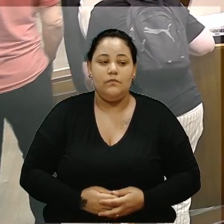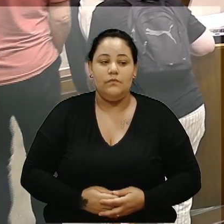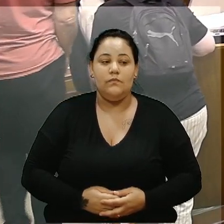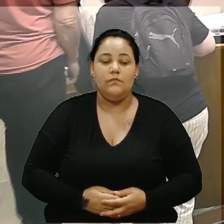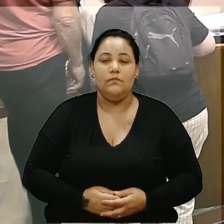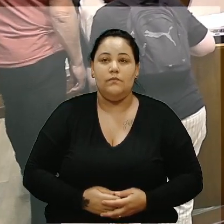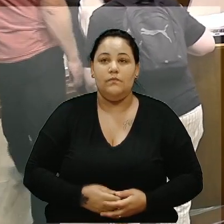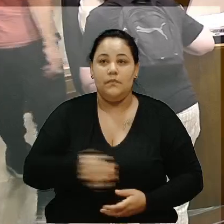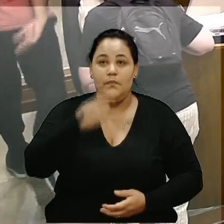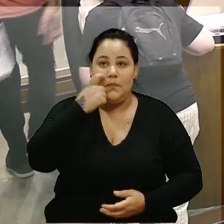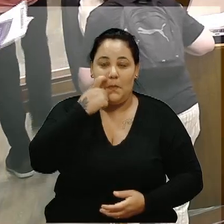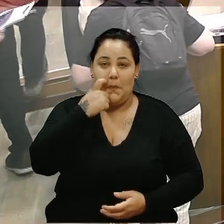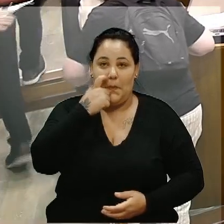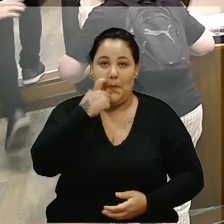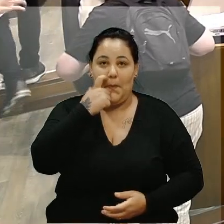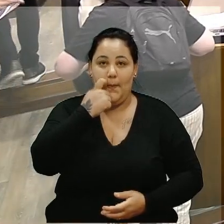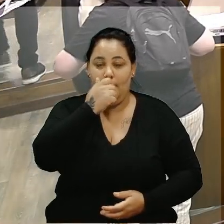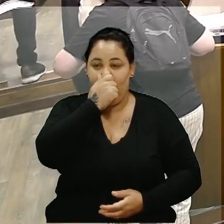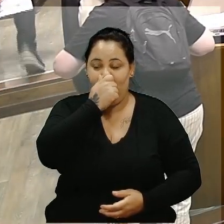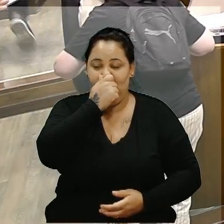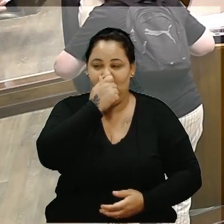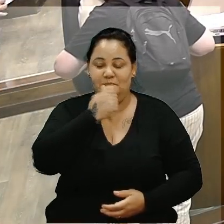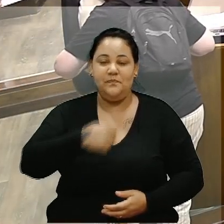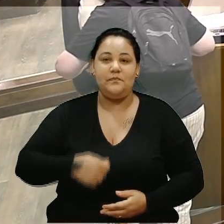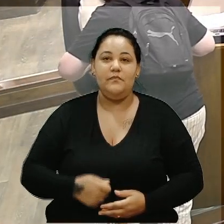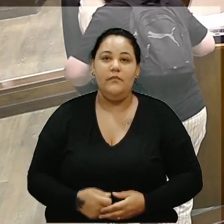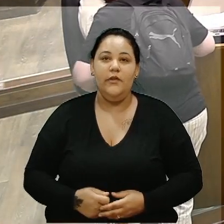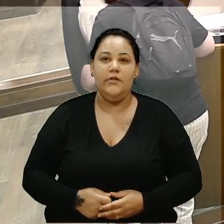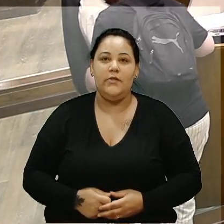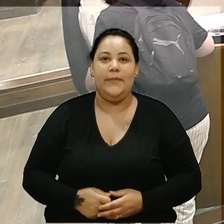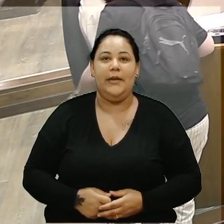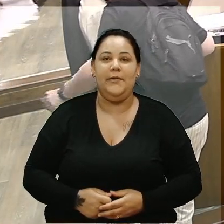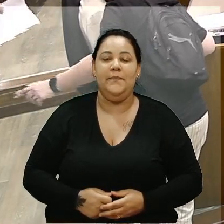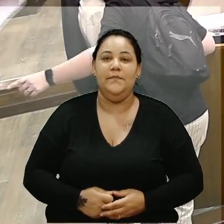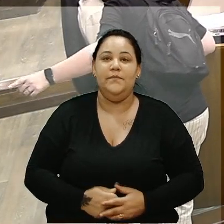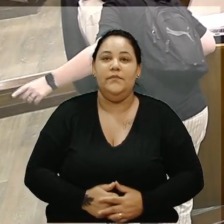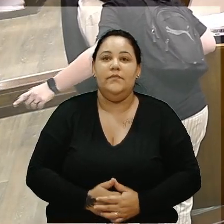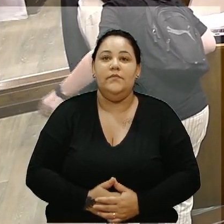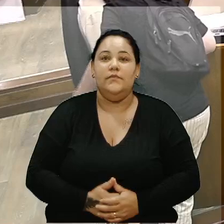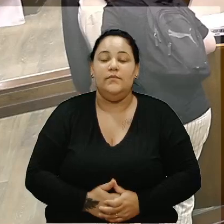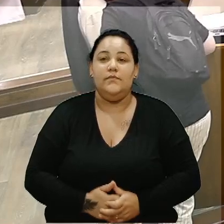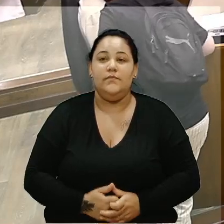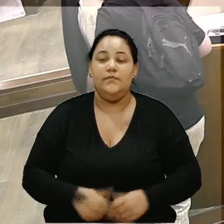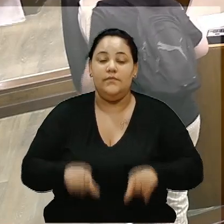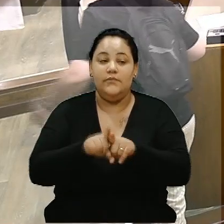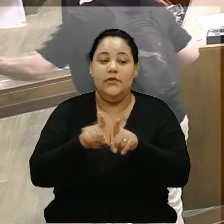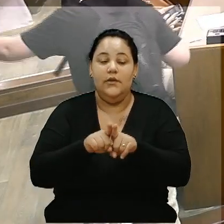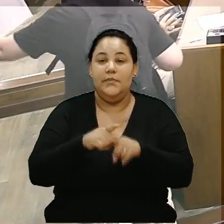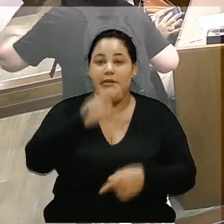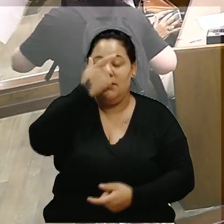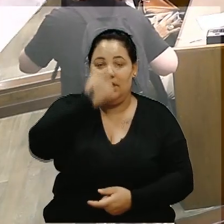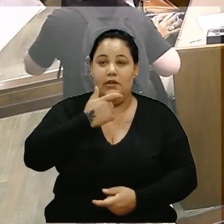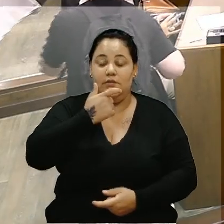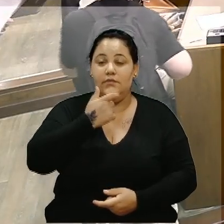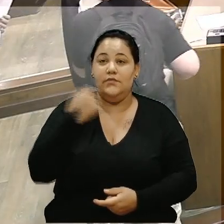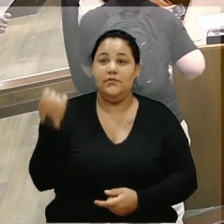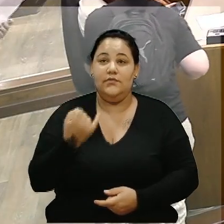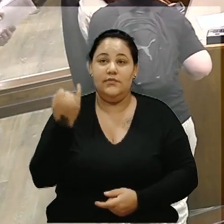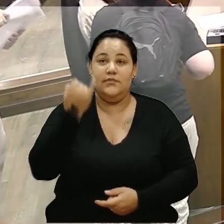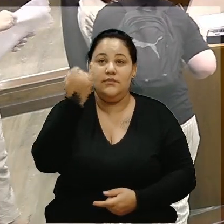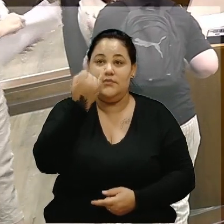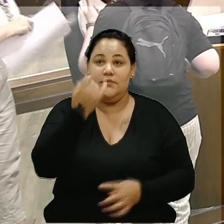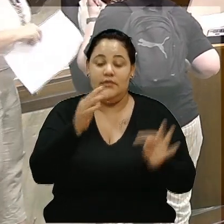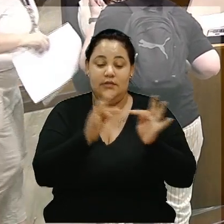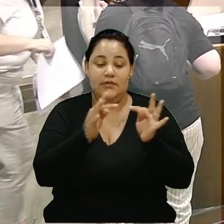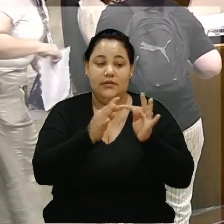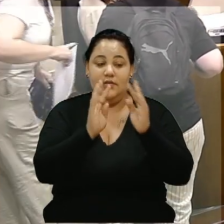Também acredito importante a primeira situação da frente ser chamada a questão dos técnicos do